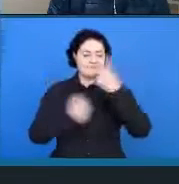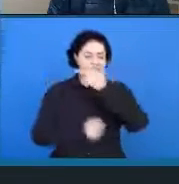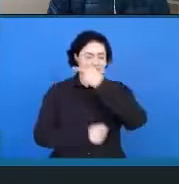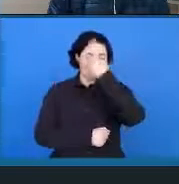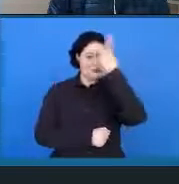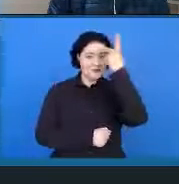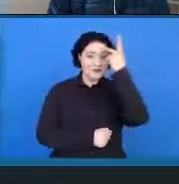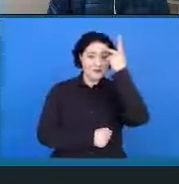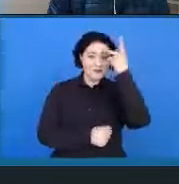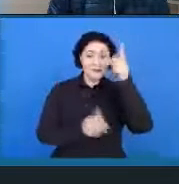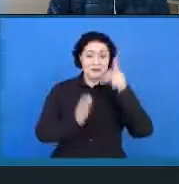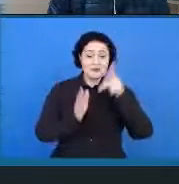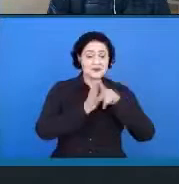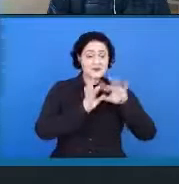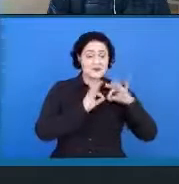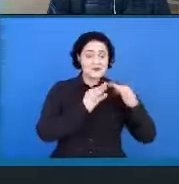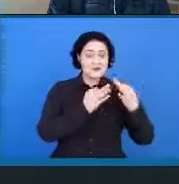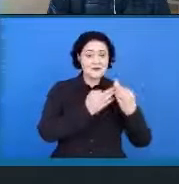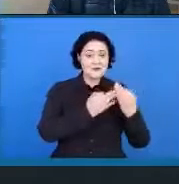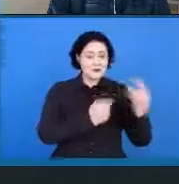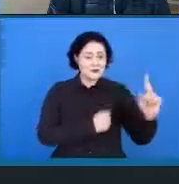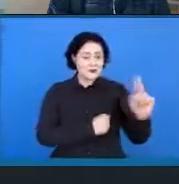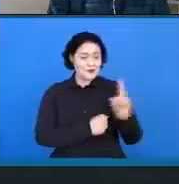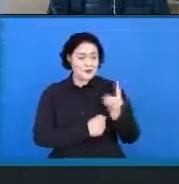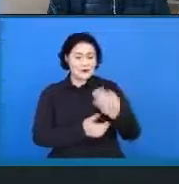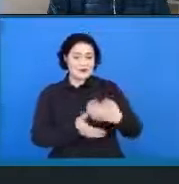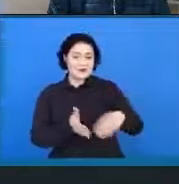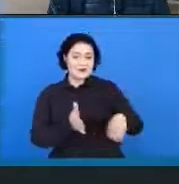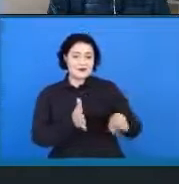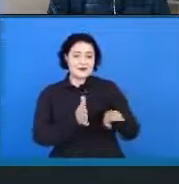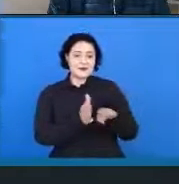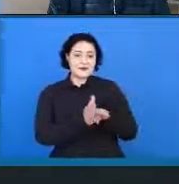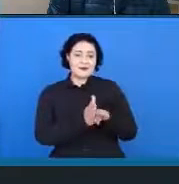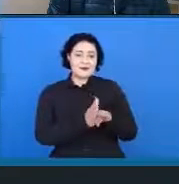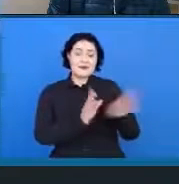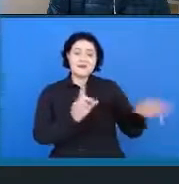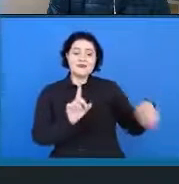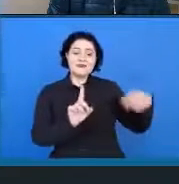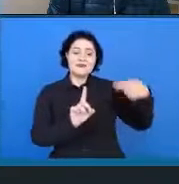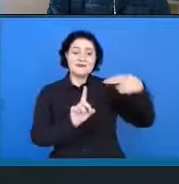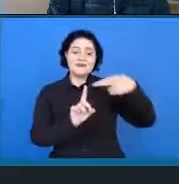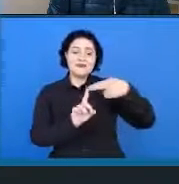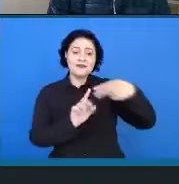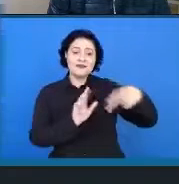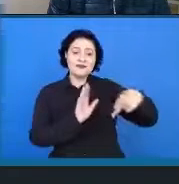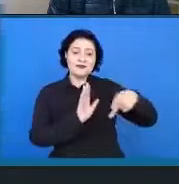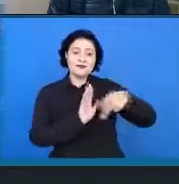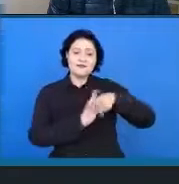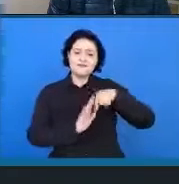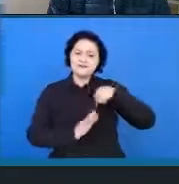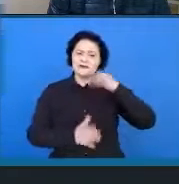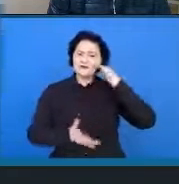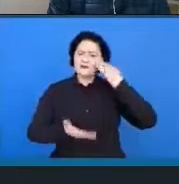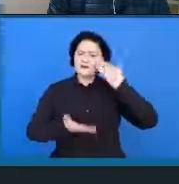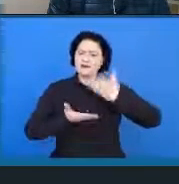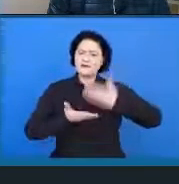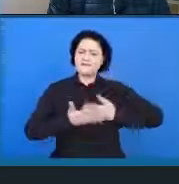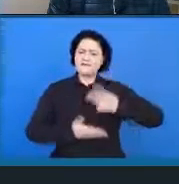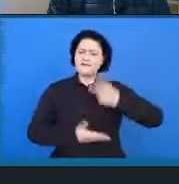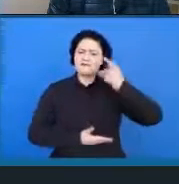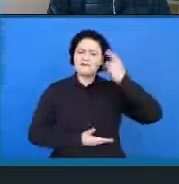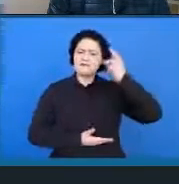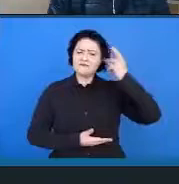do lado daquela família e ela se refere a um programa que eu acredito que seja bastante antigo